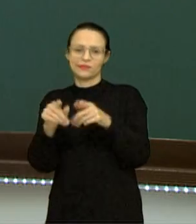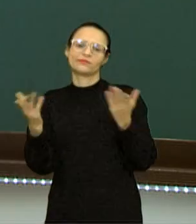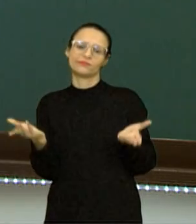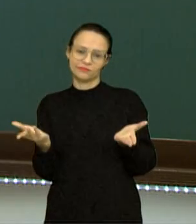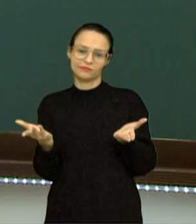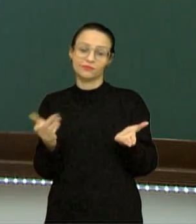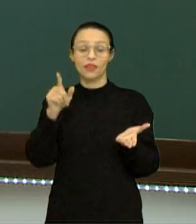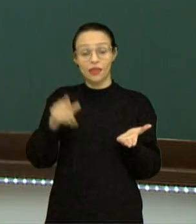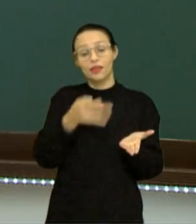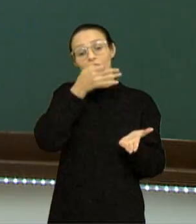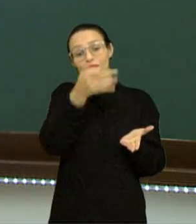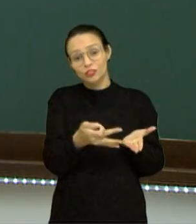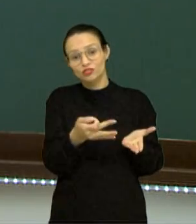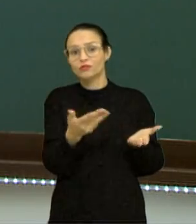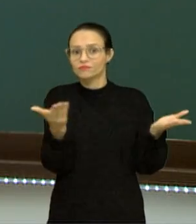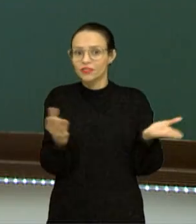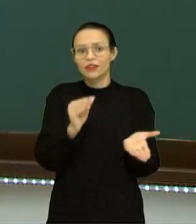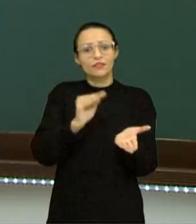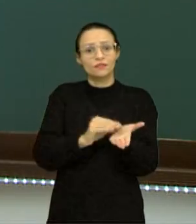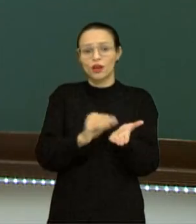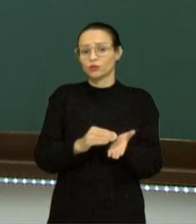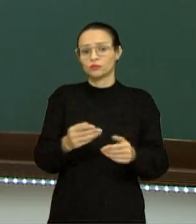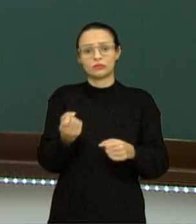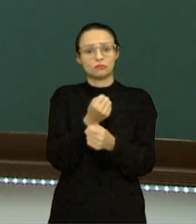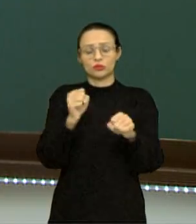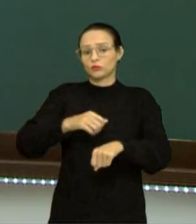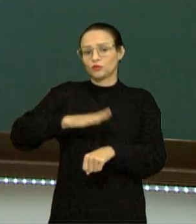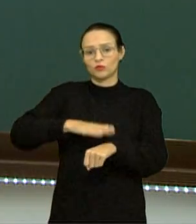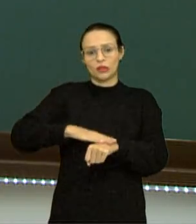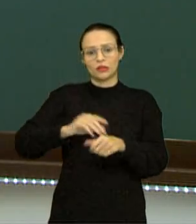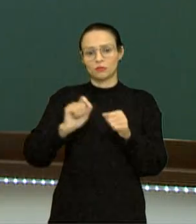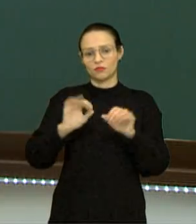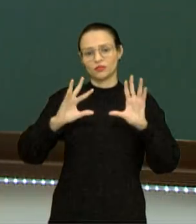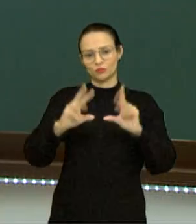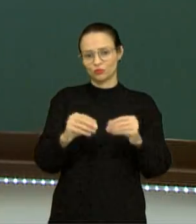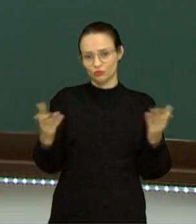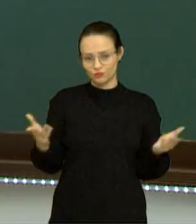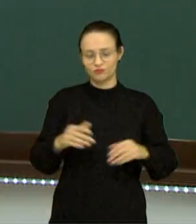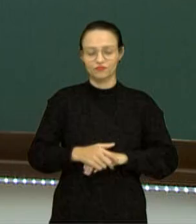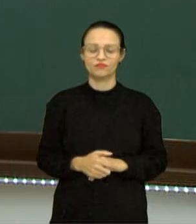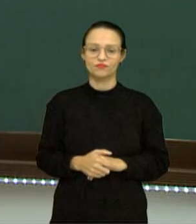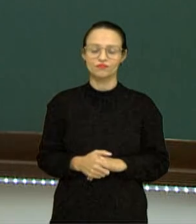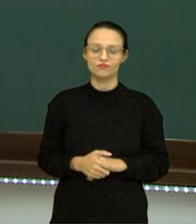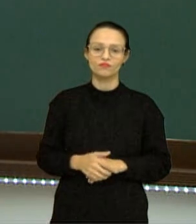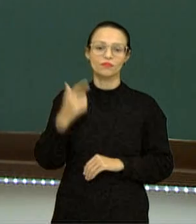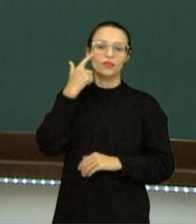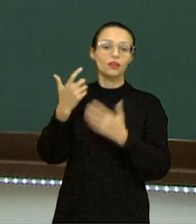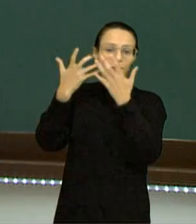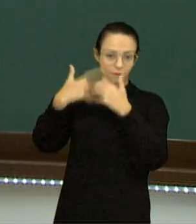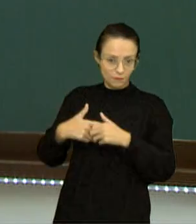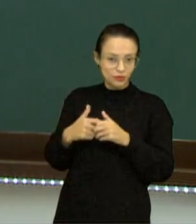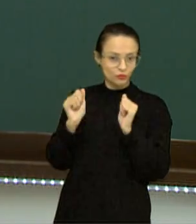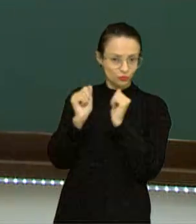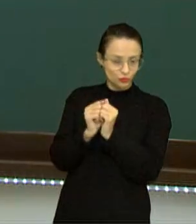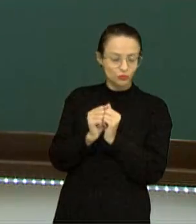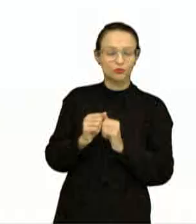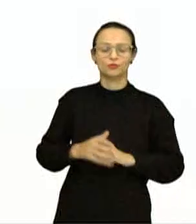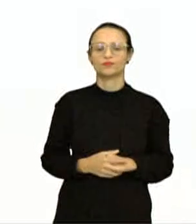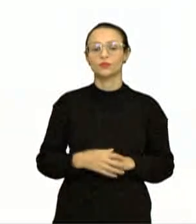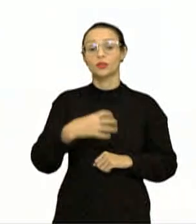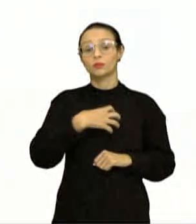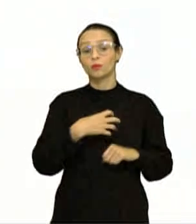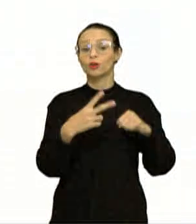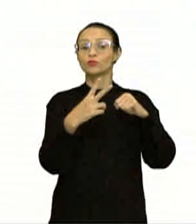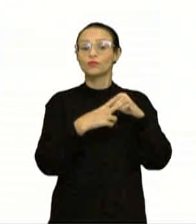está a crítica de que falta tempo para todas as dicas. Pensando juntos, os modos verbais